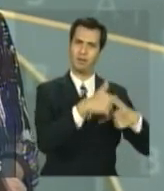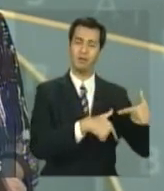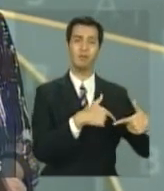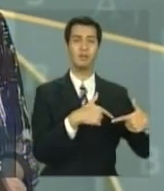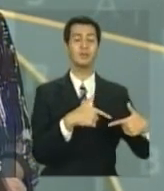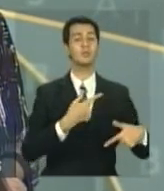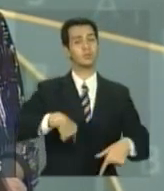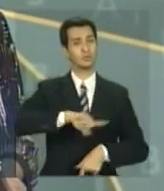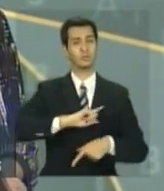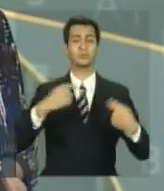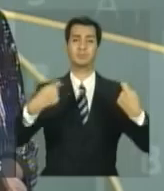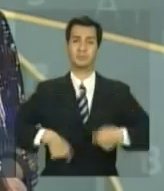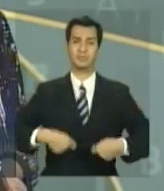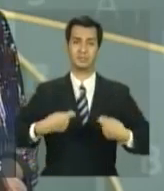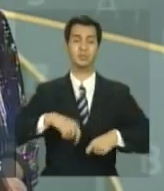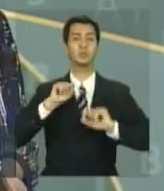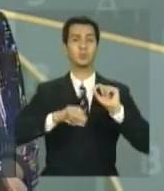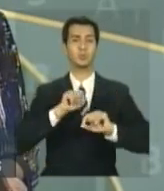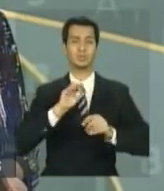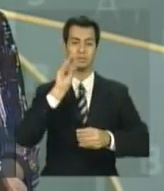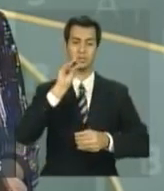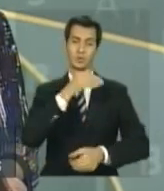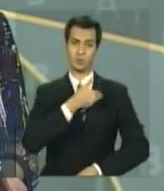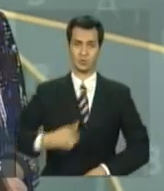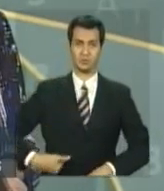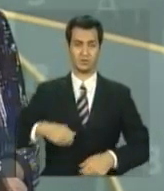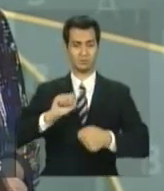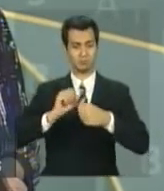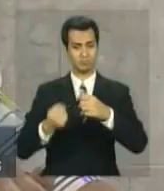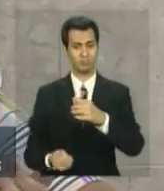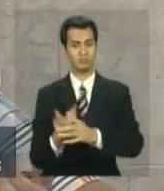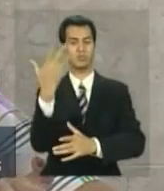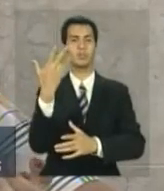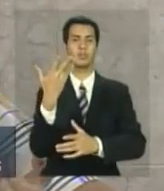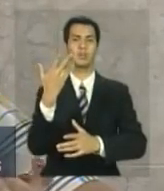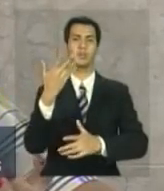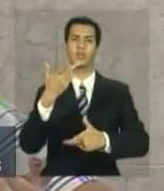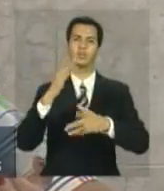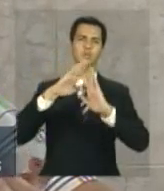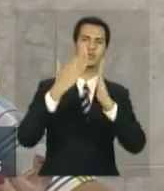de equipamentos sociais cada vez de melhor qualidade.